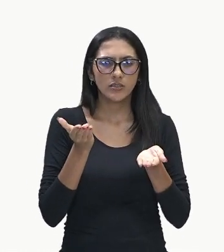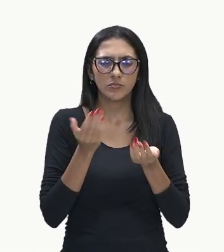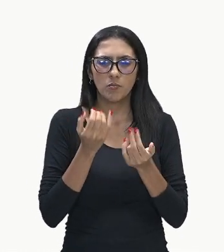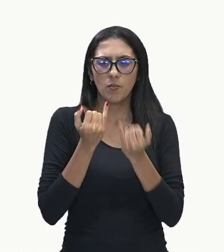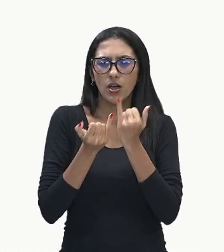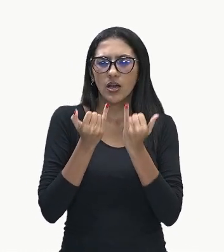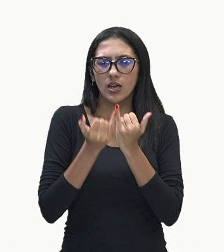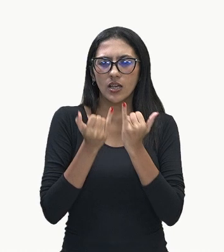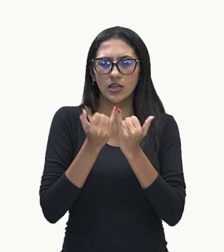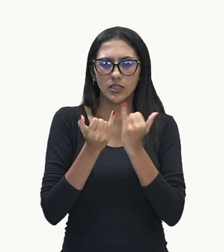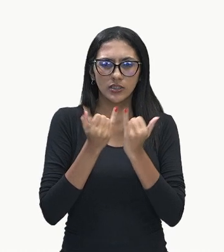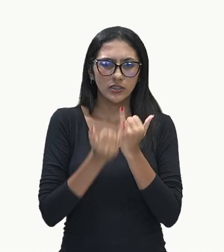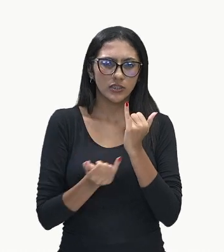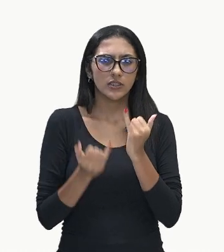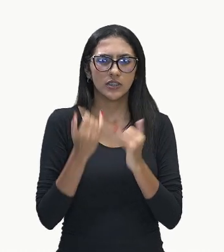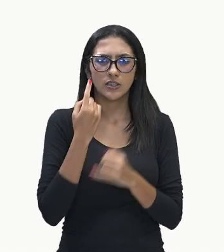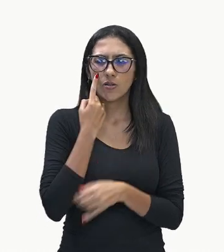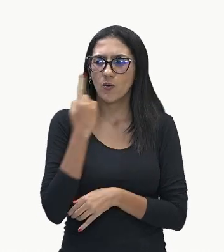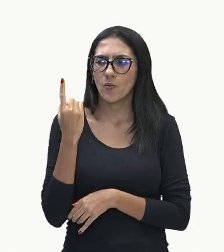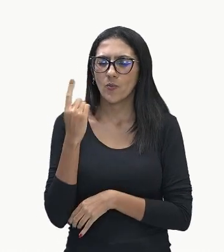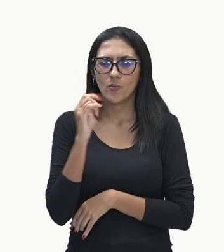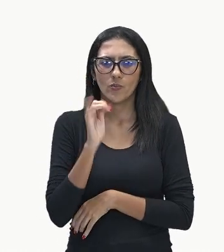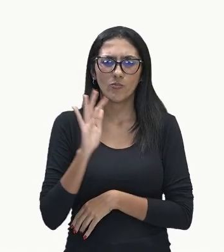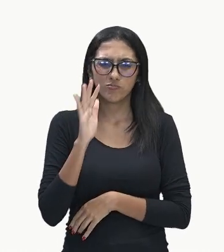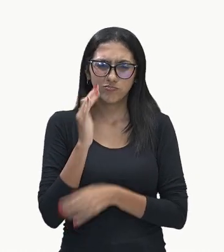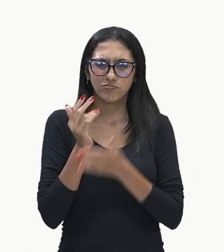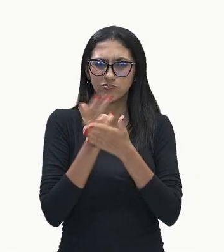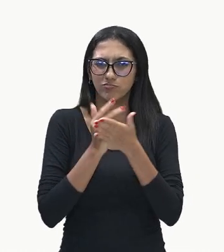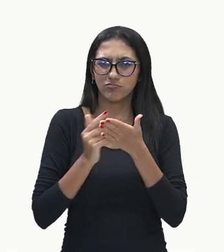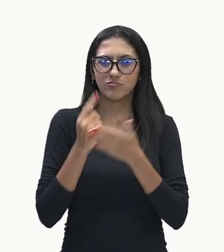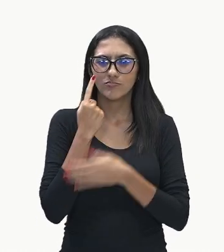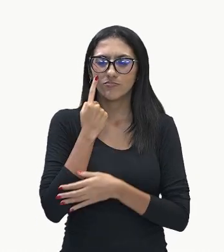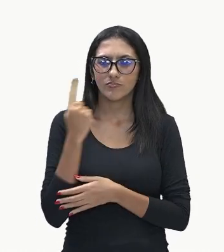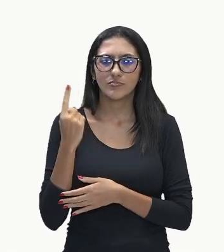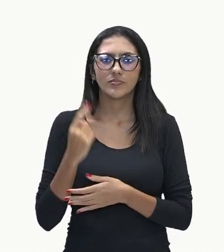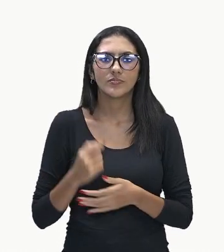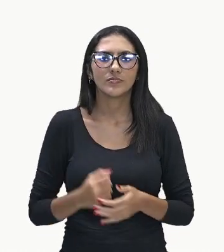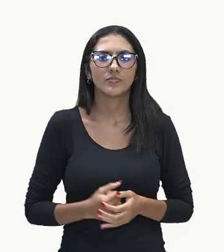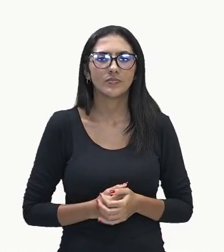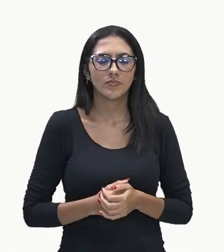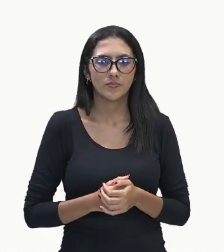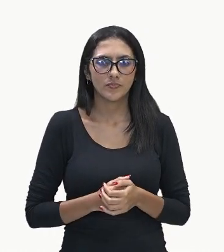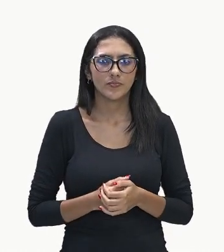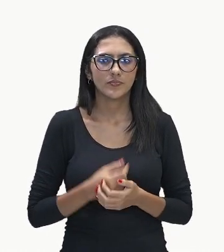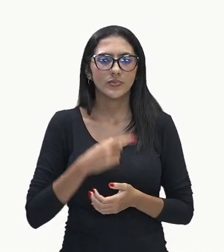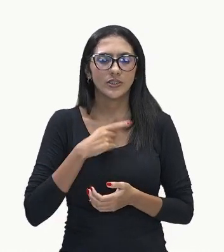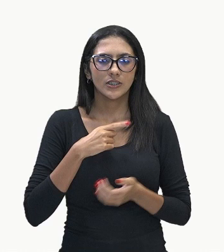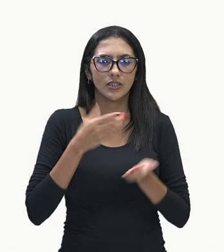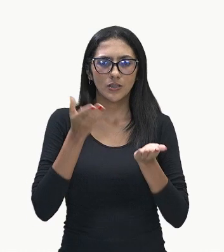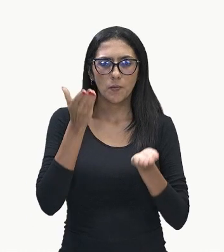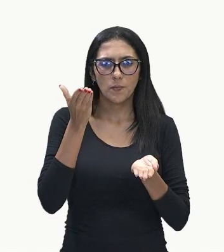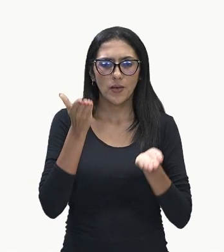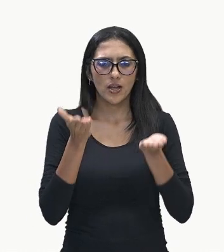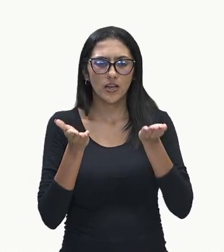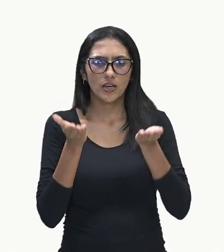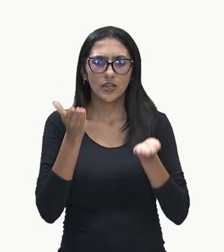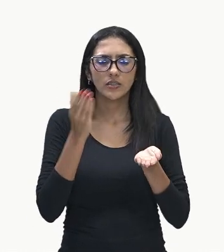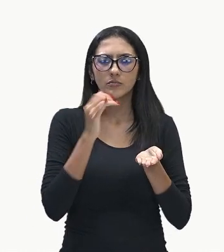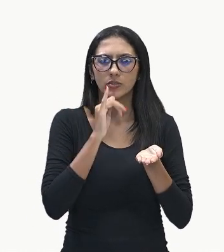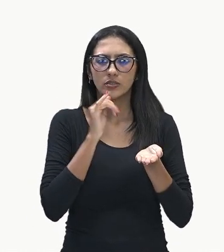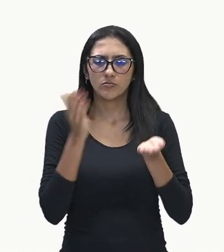Quem manuseava essa balança sabia que estava ali marcando o peso correto, certo? Quando este